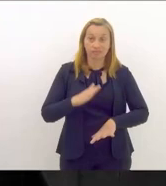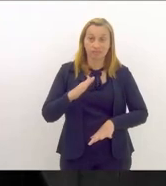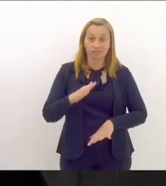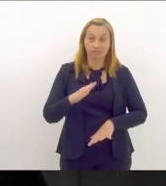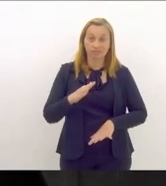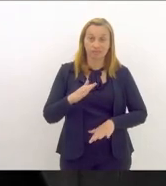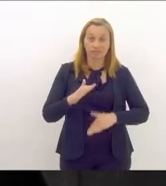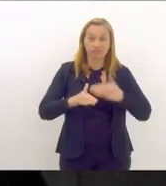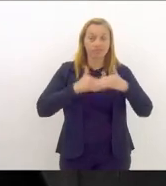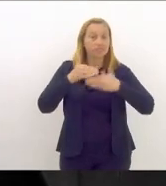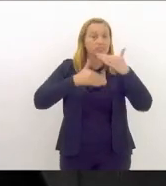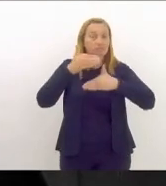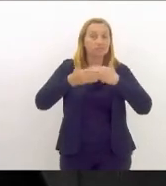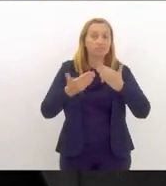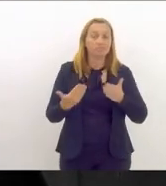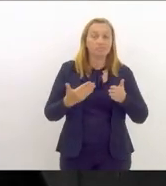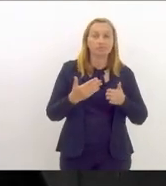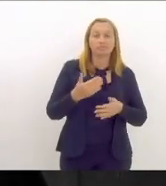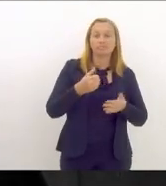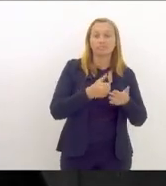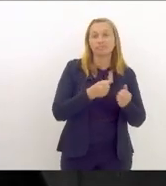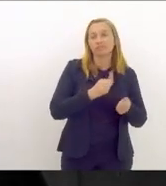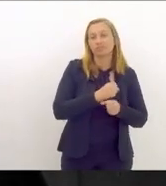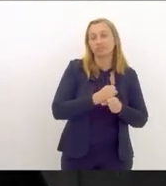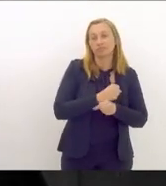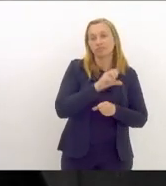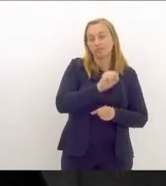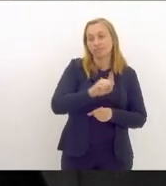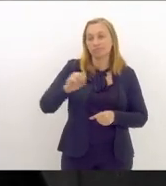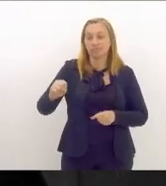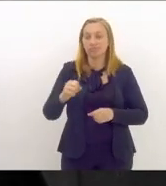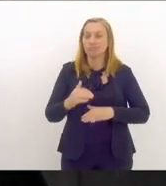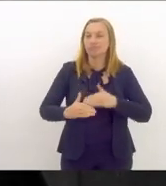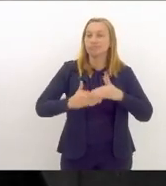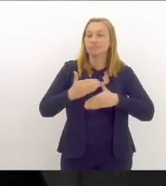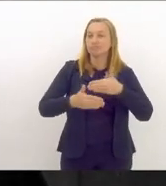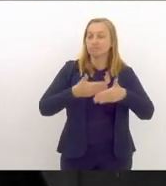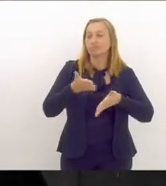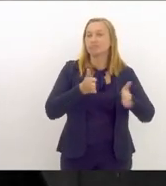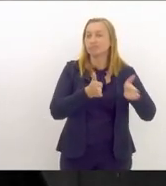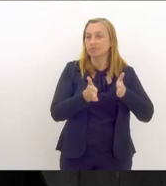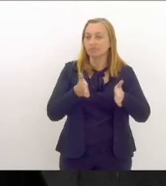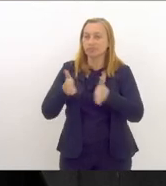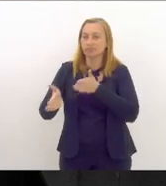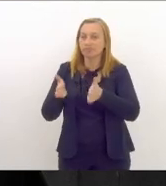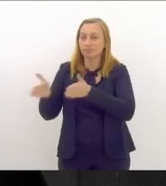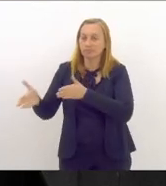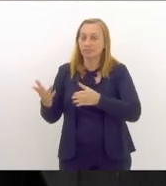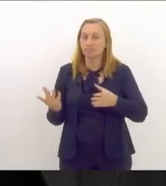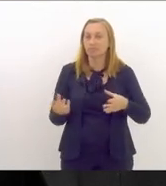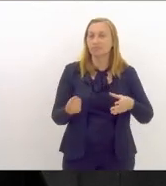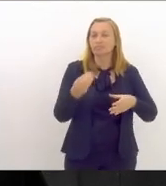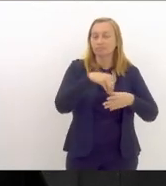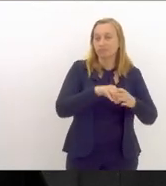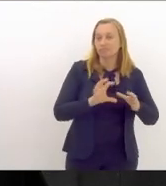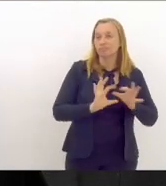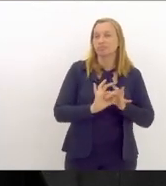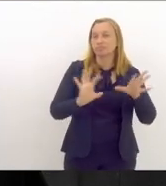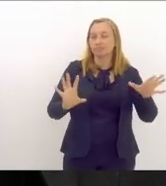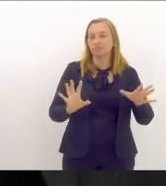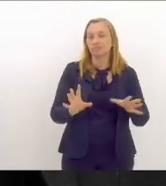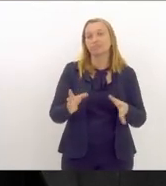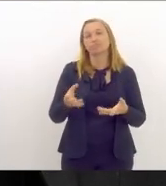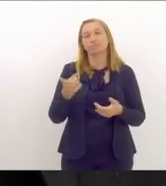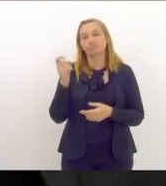Desde a redemocratização de 88, a gente passou por fases dentro da nossa democracia. Uma fase muito